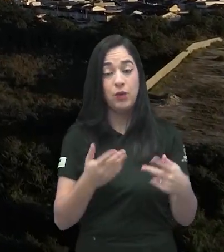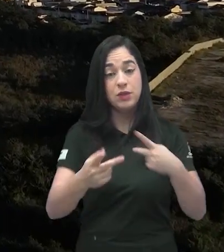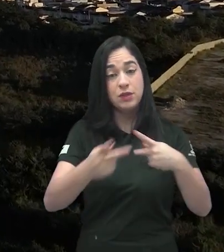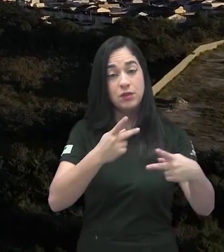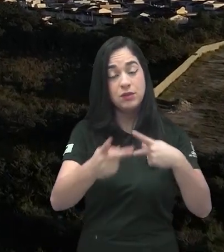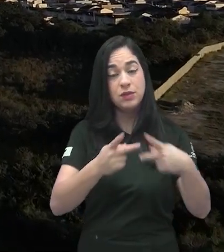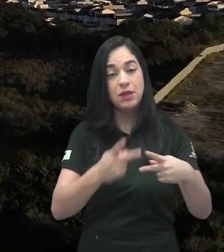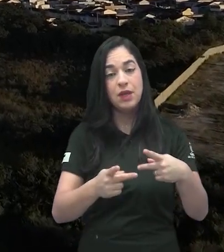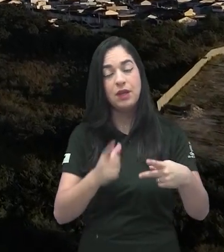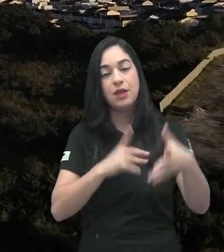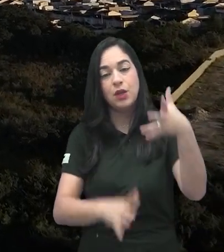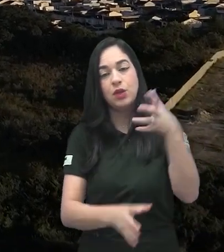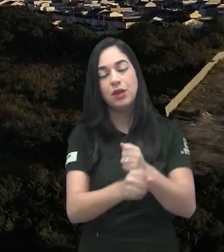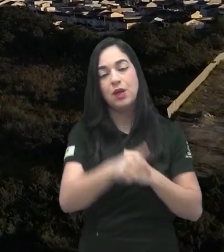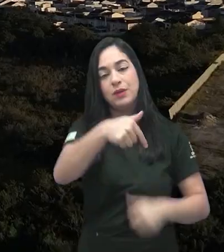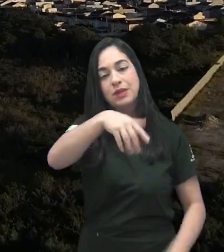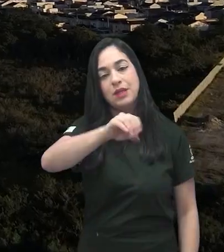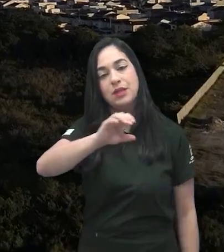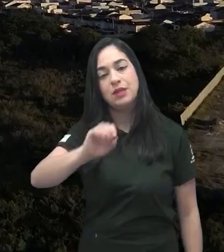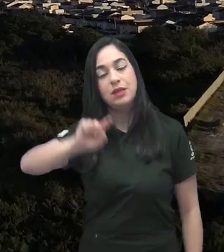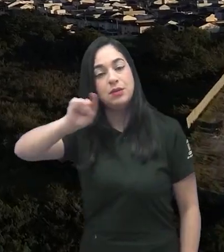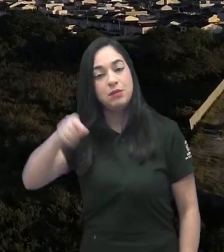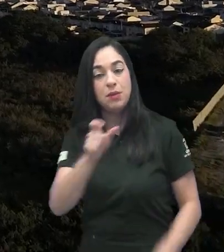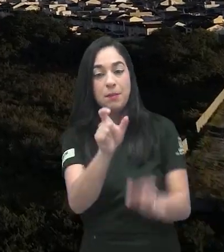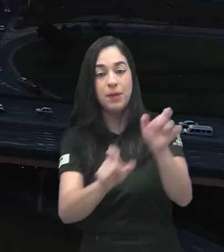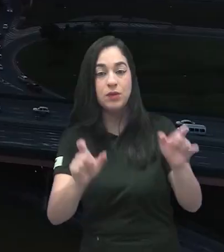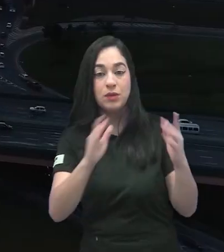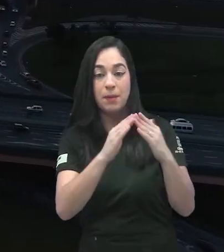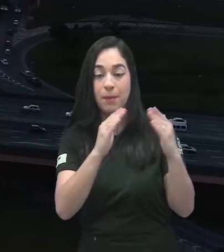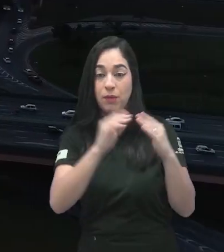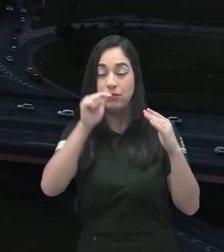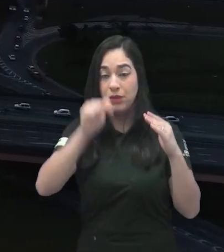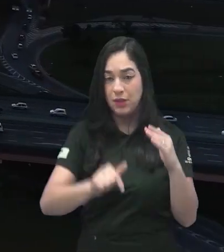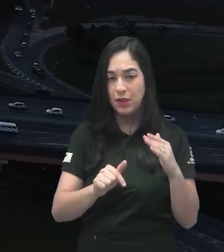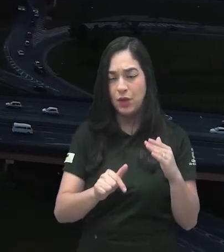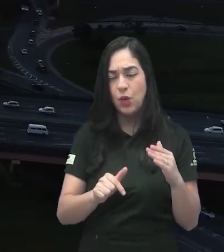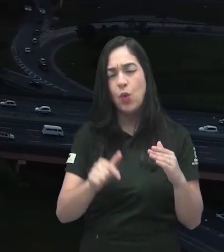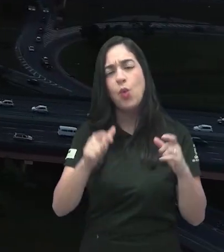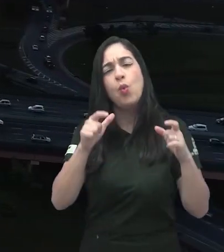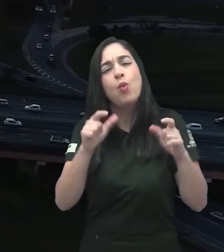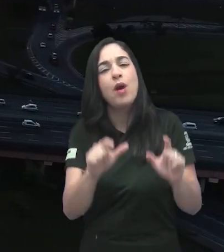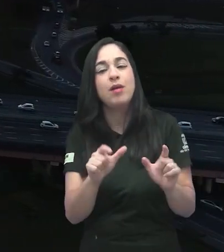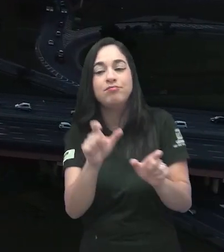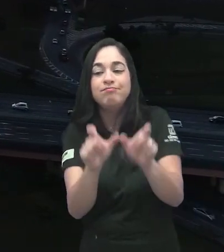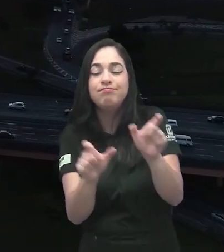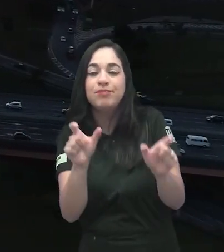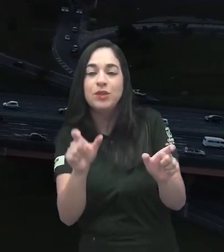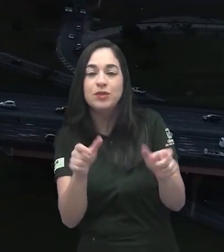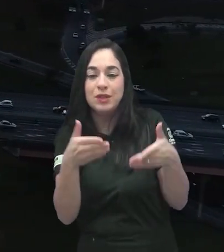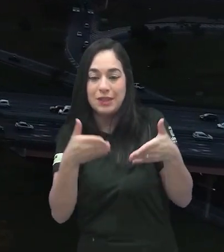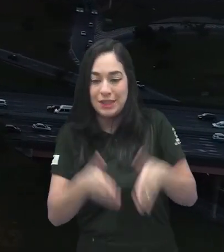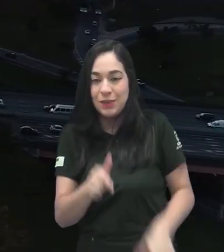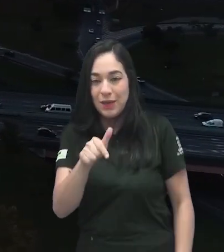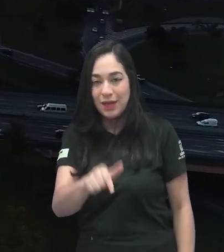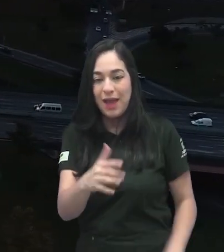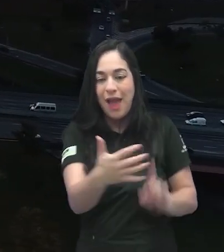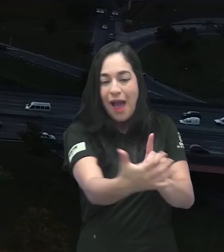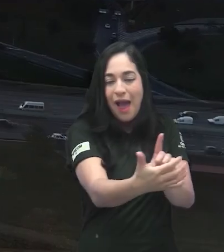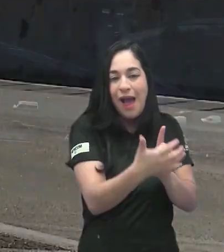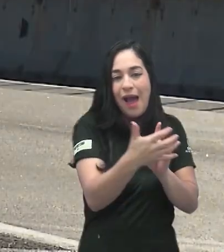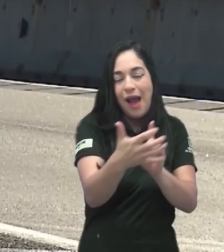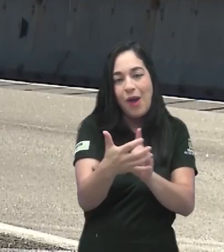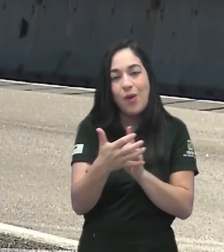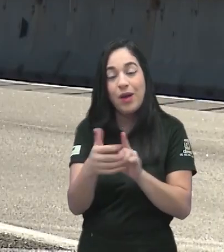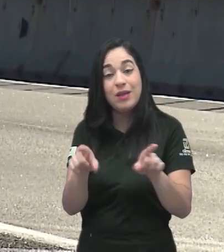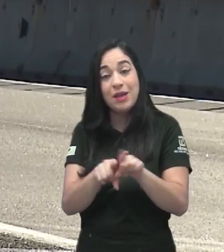com quase 700 mil habitantes. Uma cidade que acolhe pessoas nascidas no